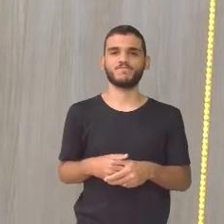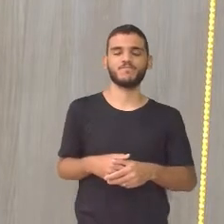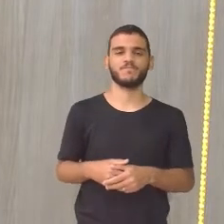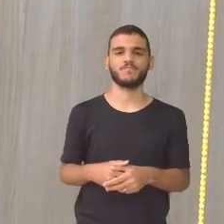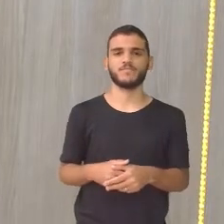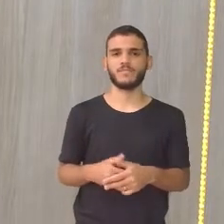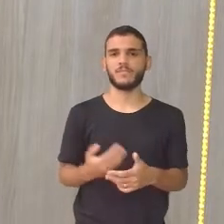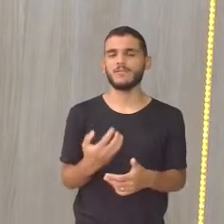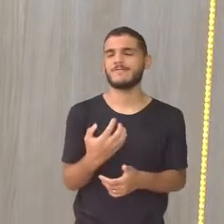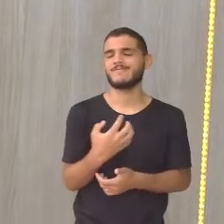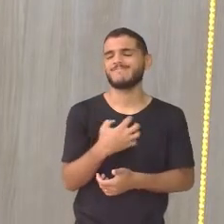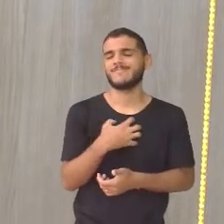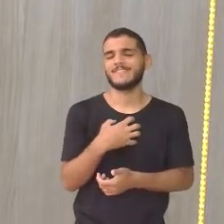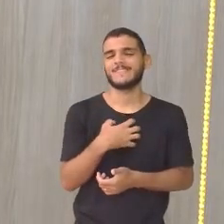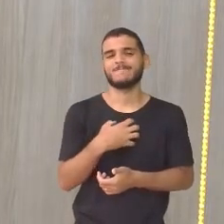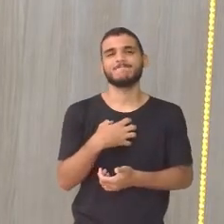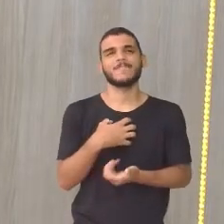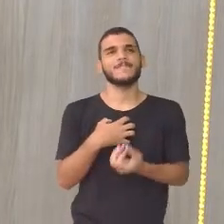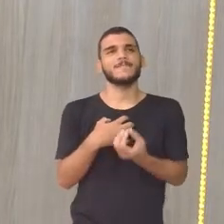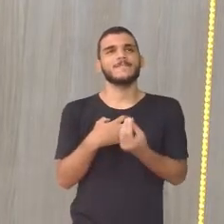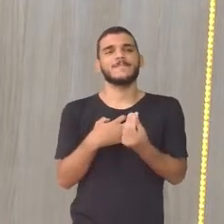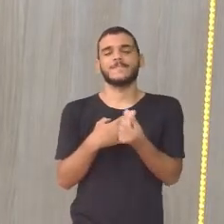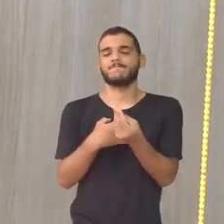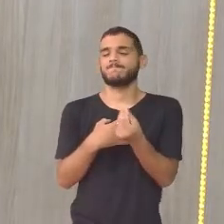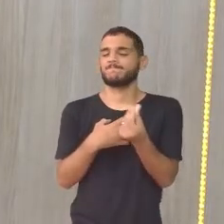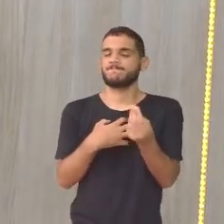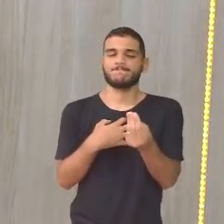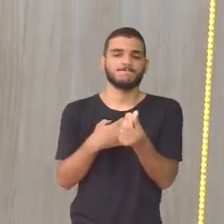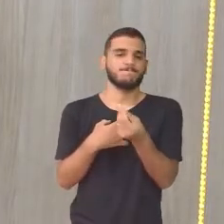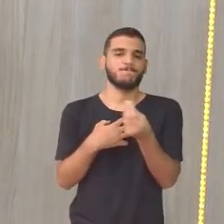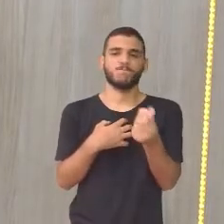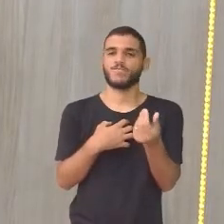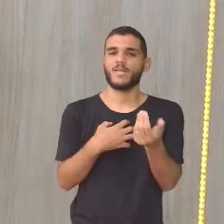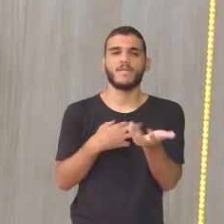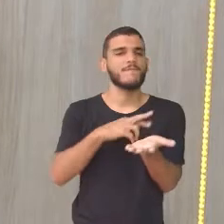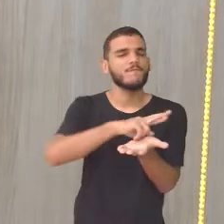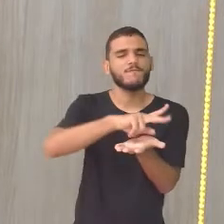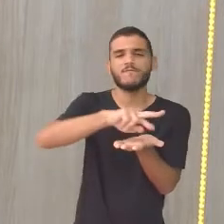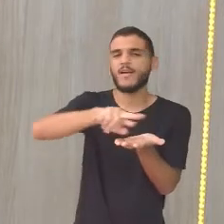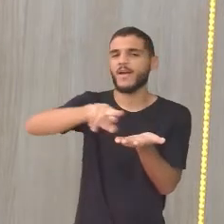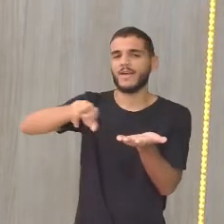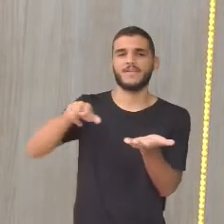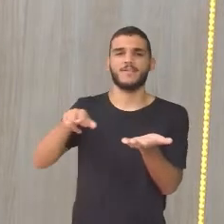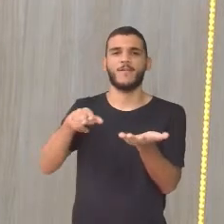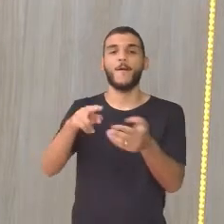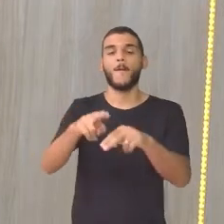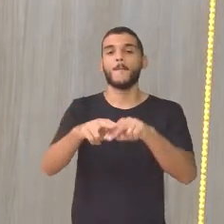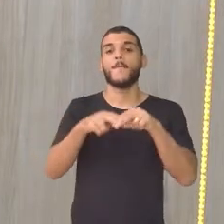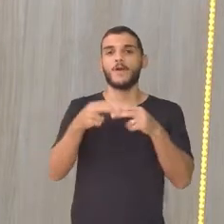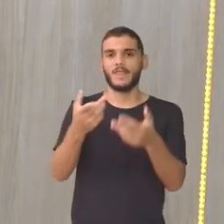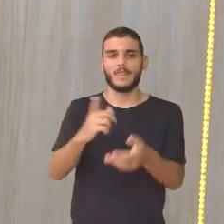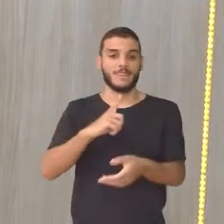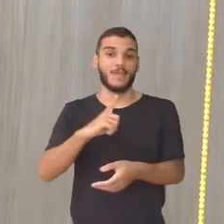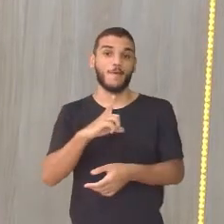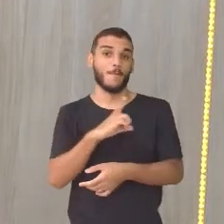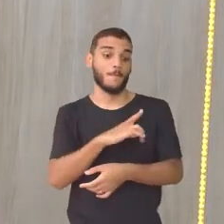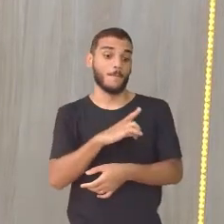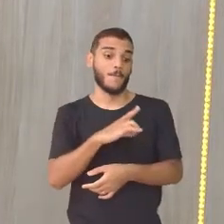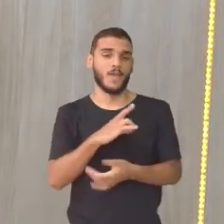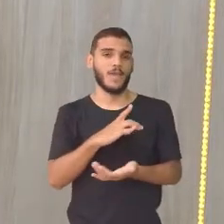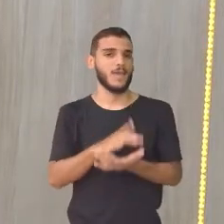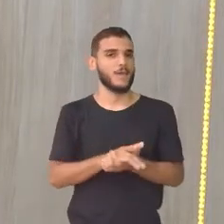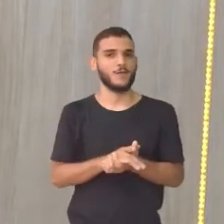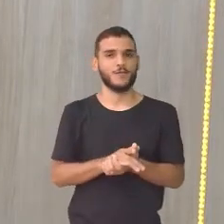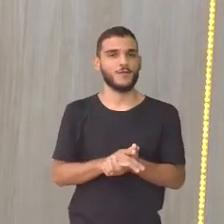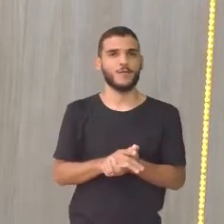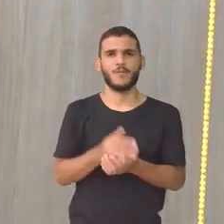os sentimentos, as sensações que nos envolvem são várias, porque vem o medo, não é, de ser picado